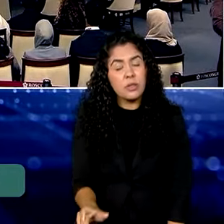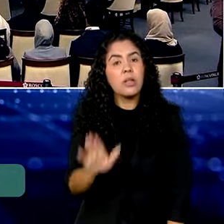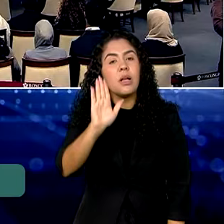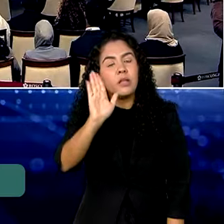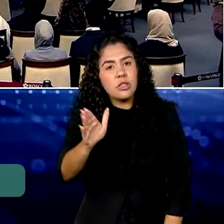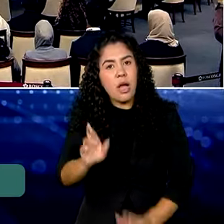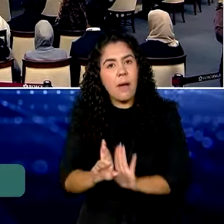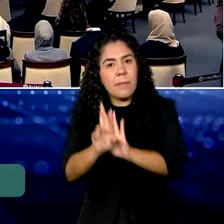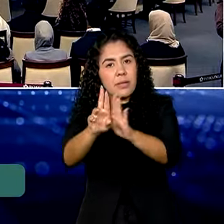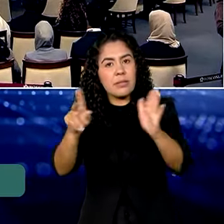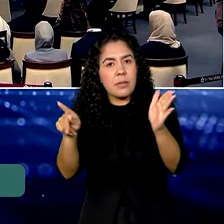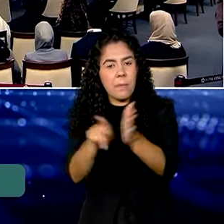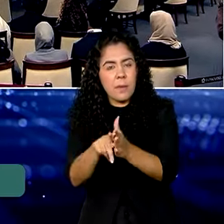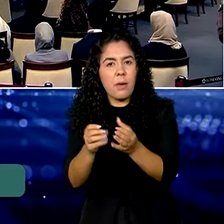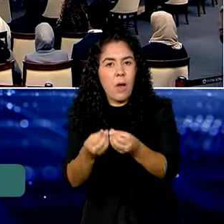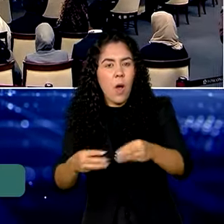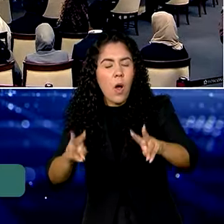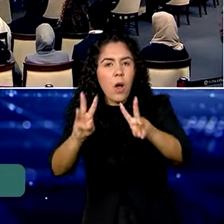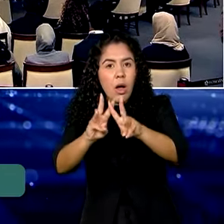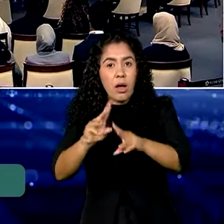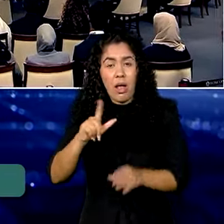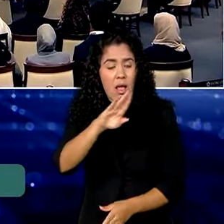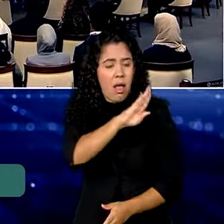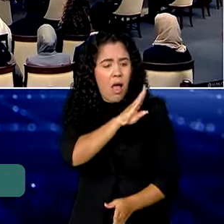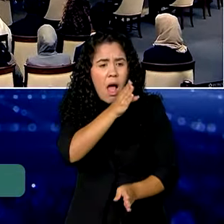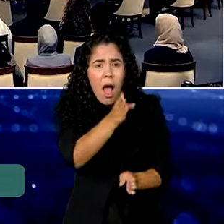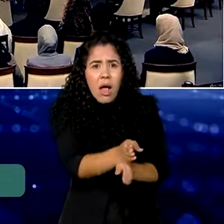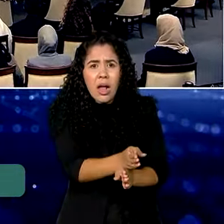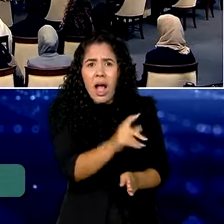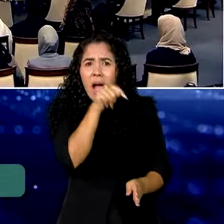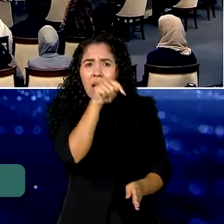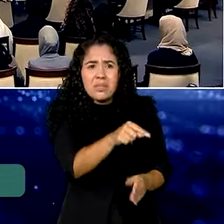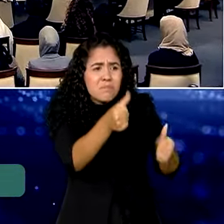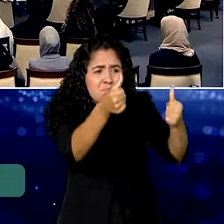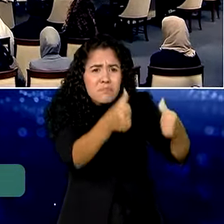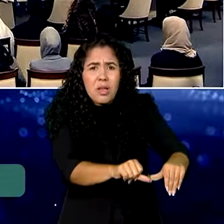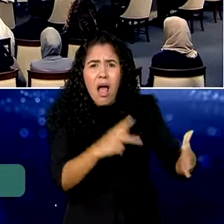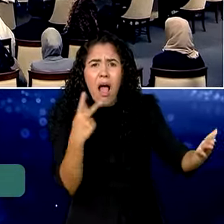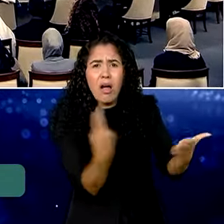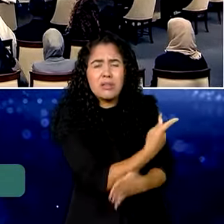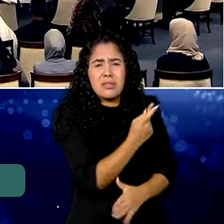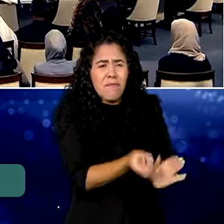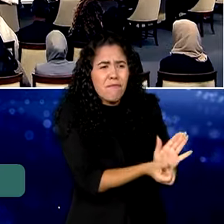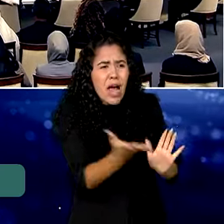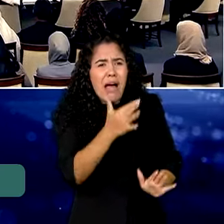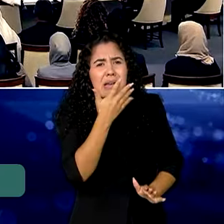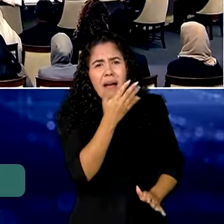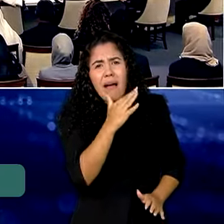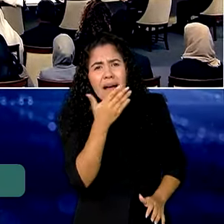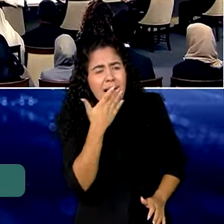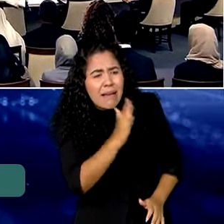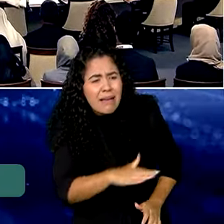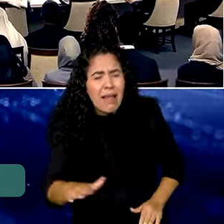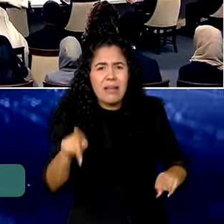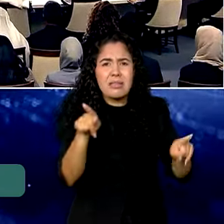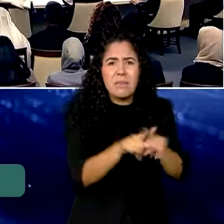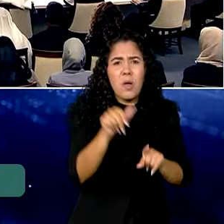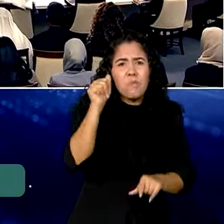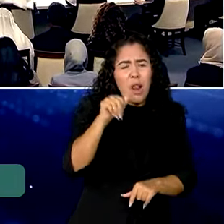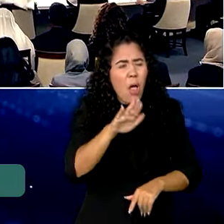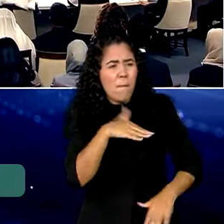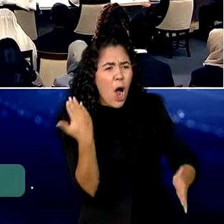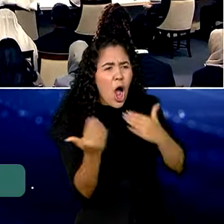Gaza se tornou o maior cemitério de crianças e mulheres do mundo essa insensata essa